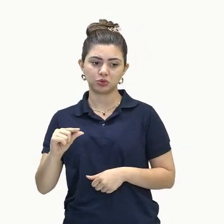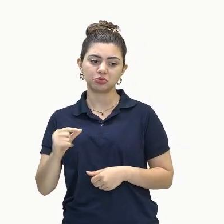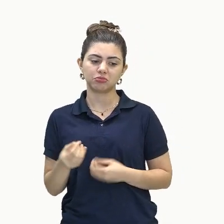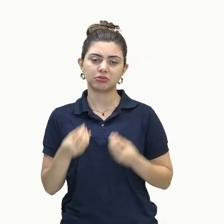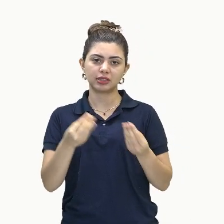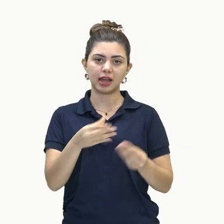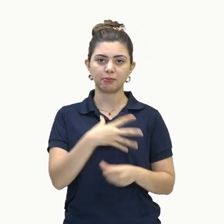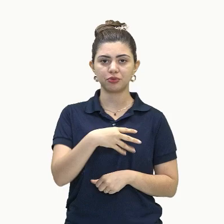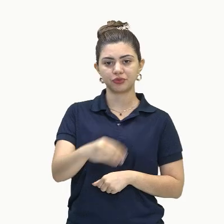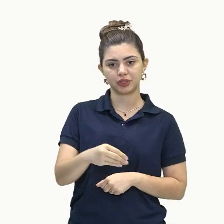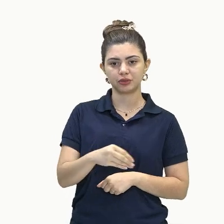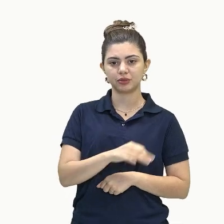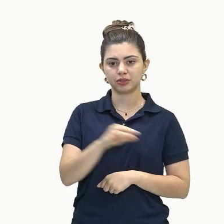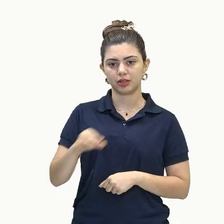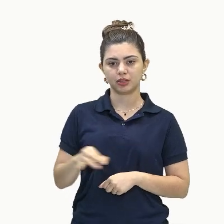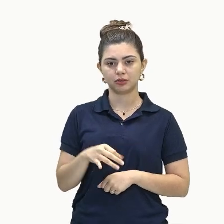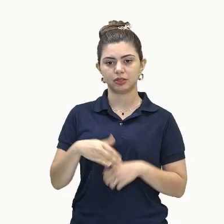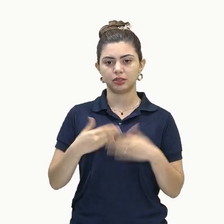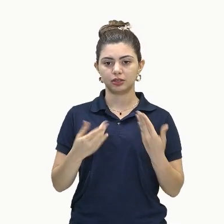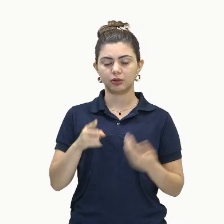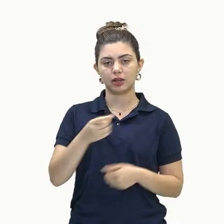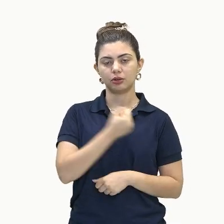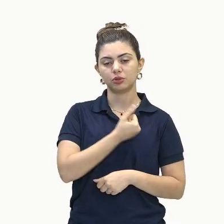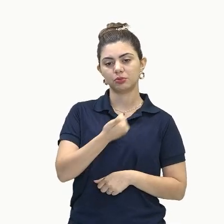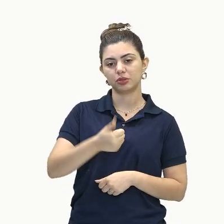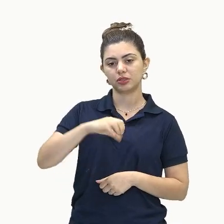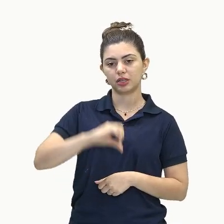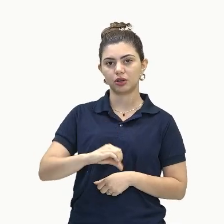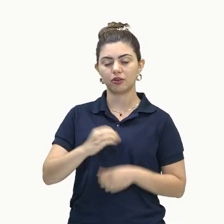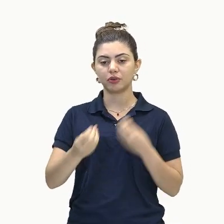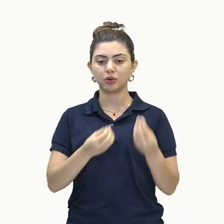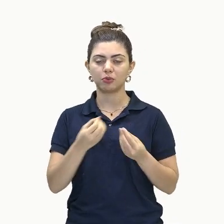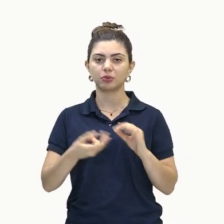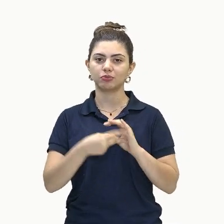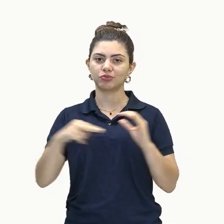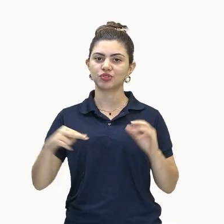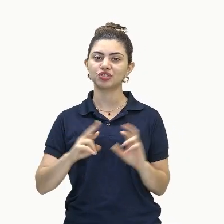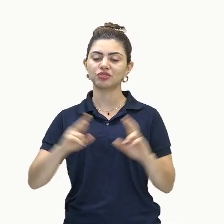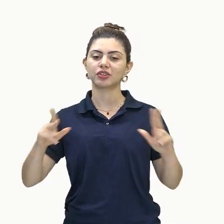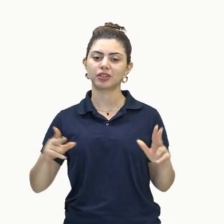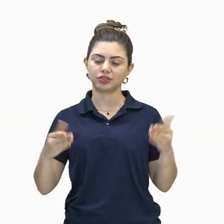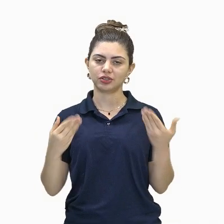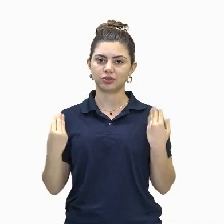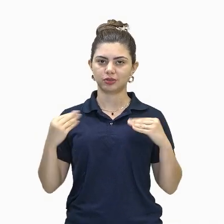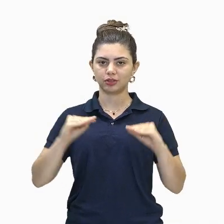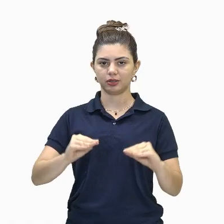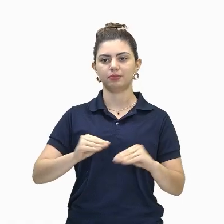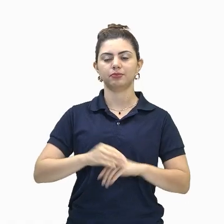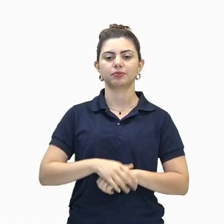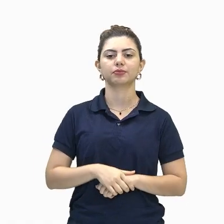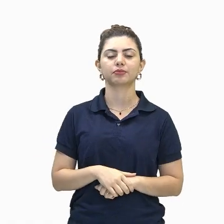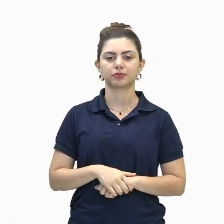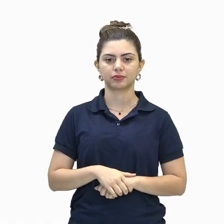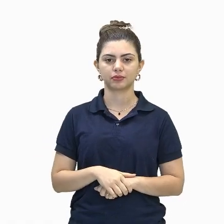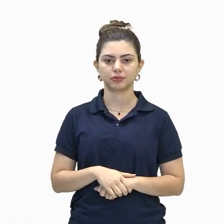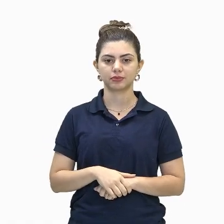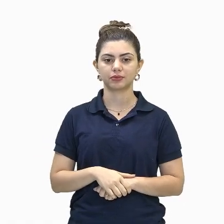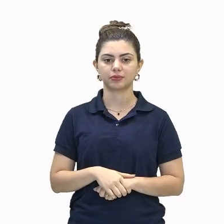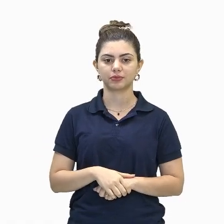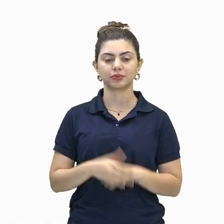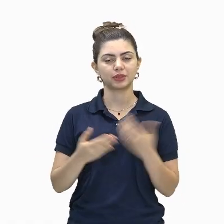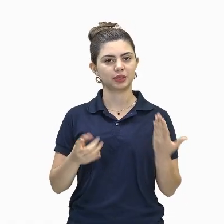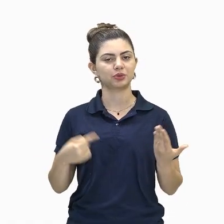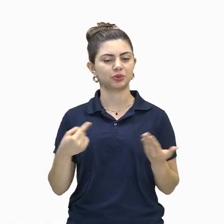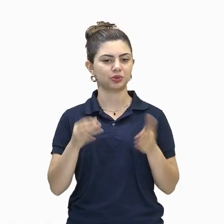filhos. Então, este filho aqui, 19, só pode ser heterozigoto para esta condição. Então, a gente fez mais essa leitura